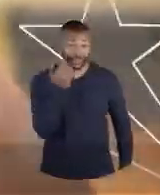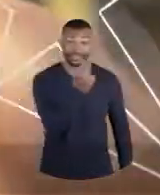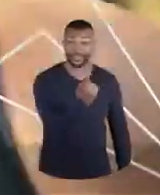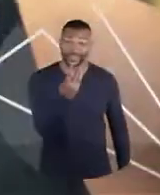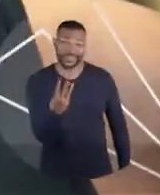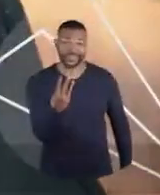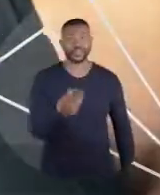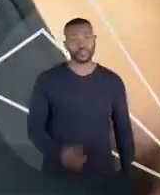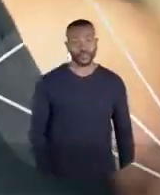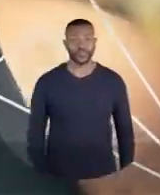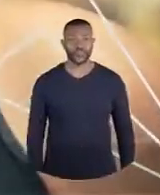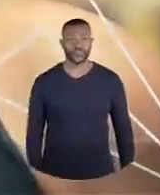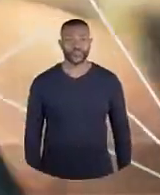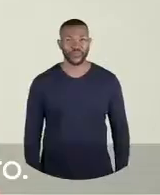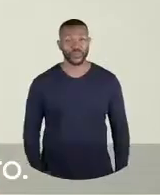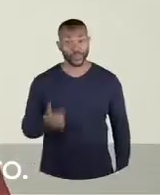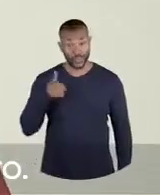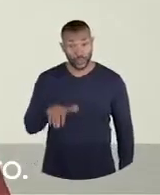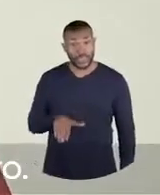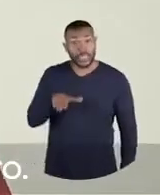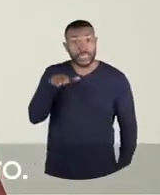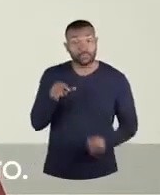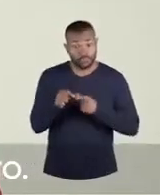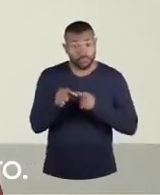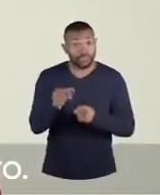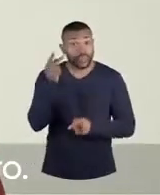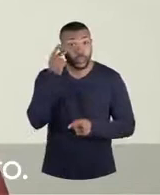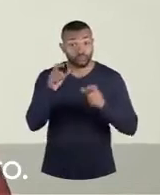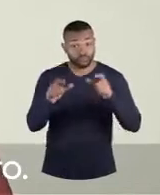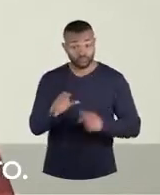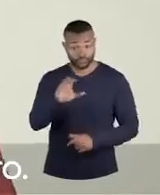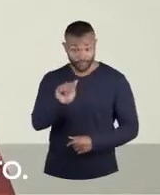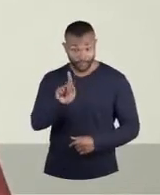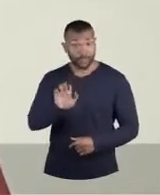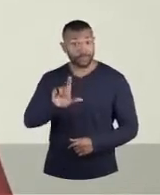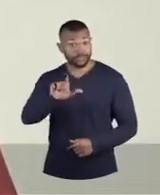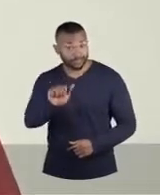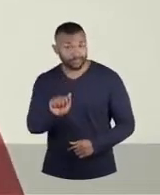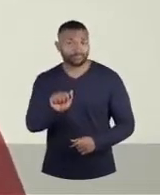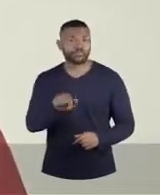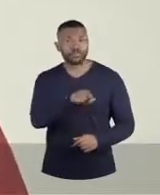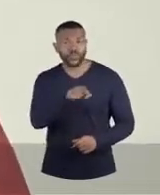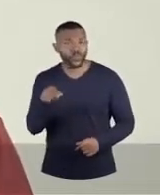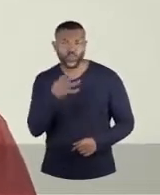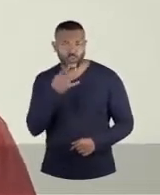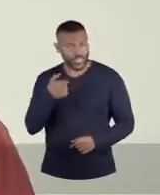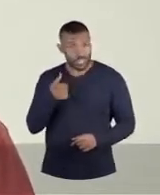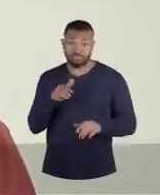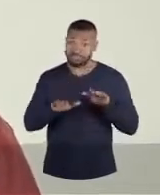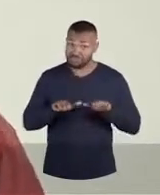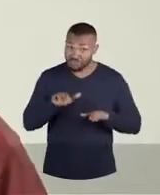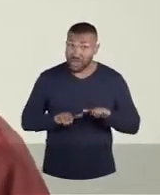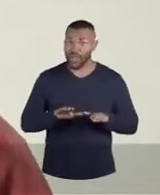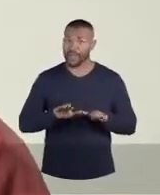Dilma Tato é 13. Cresci na periferia de São Paulo, na Capela do Socorro. Talvez você ainda não me